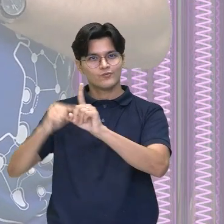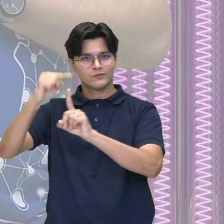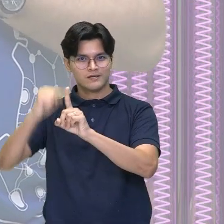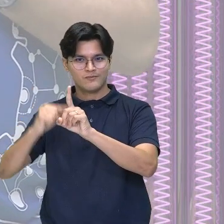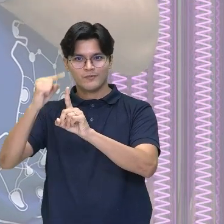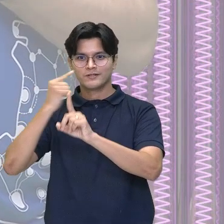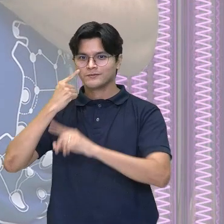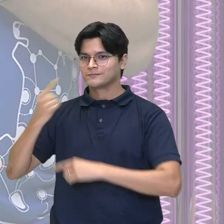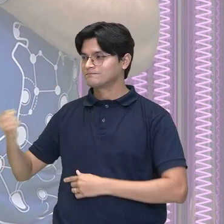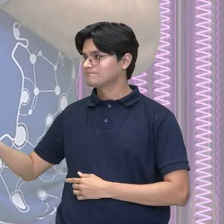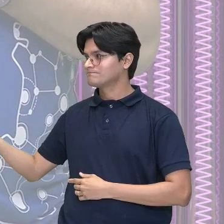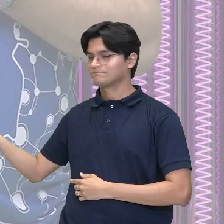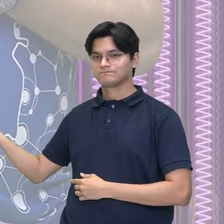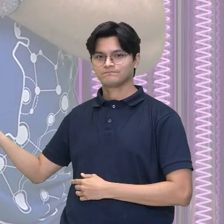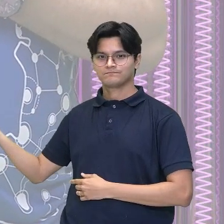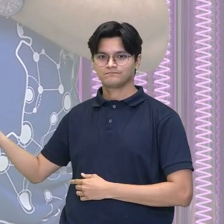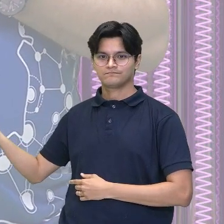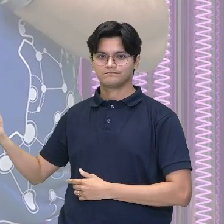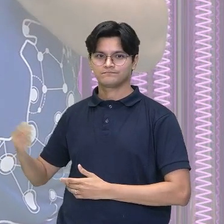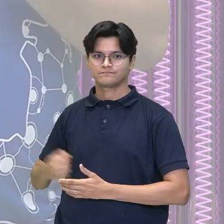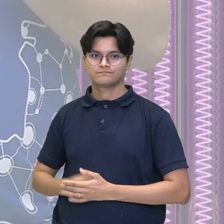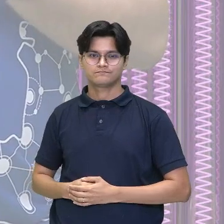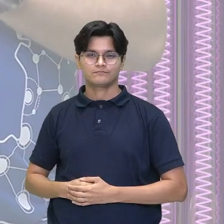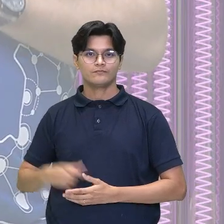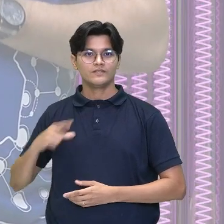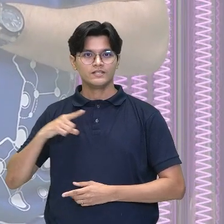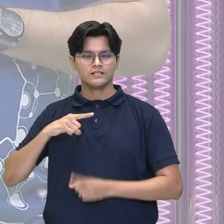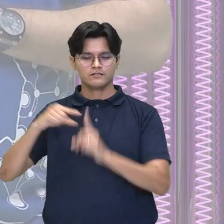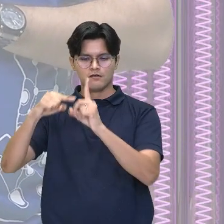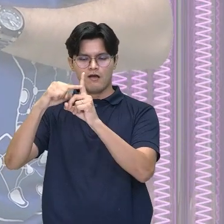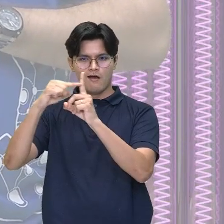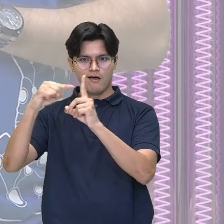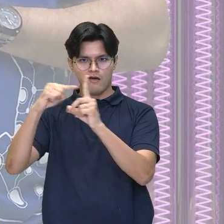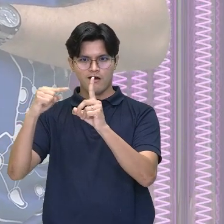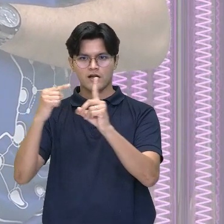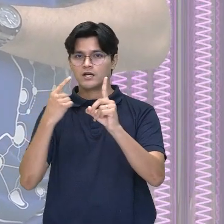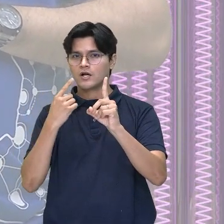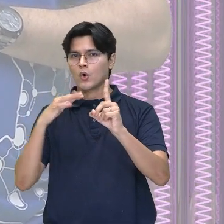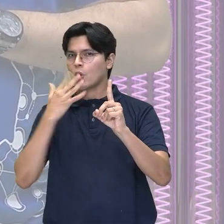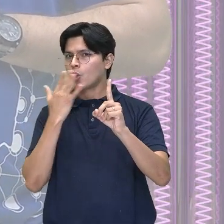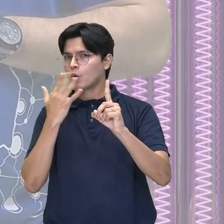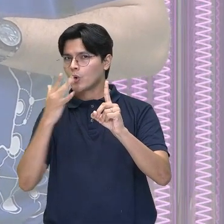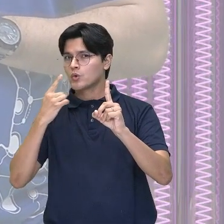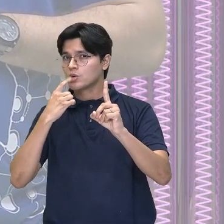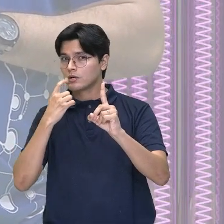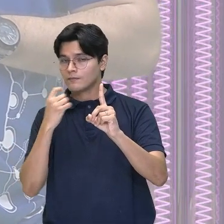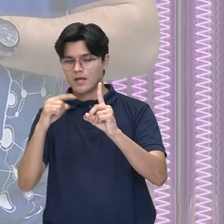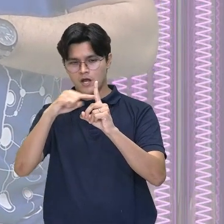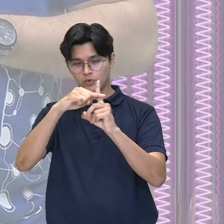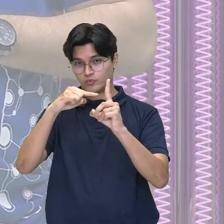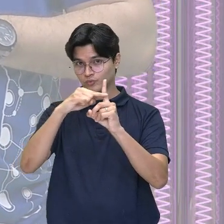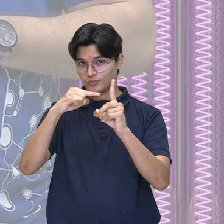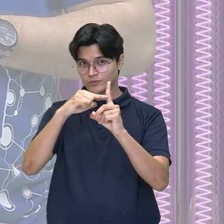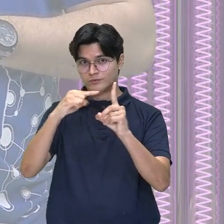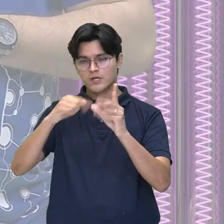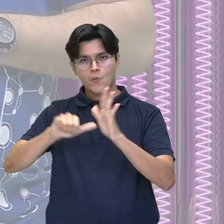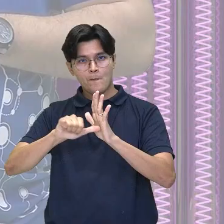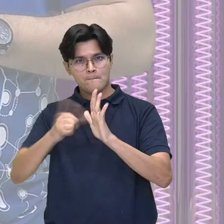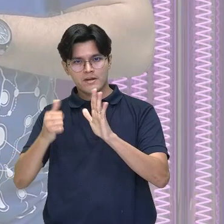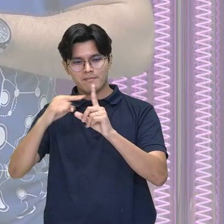né, ali até onde está cheio ali de vermelhinho, está ali no primeiro tracinho logo acima do